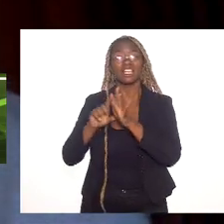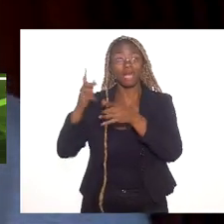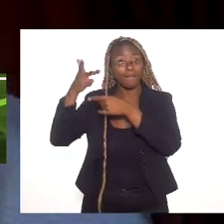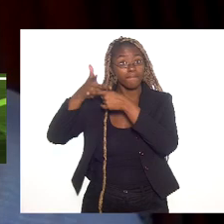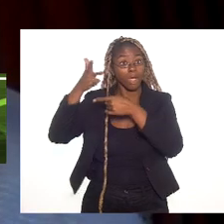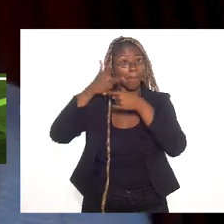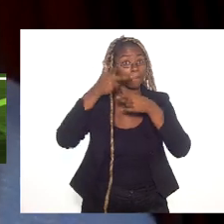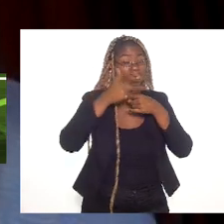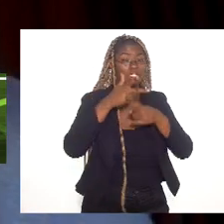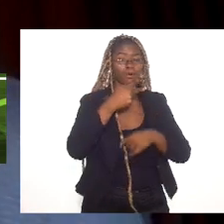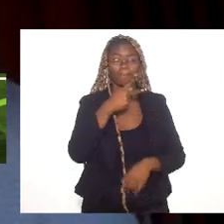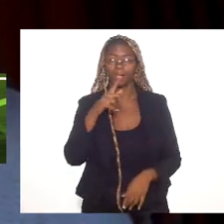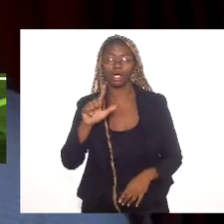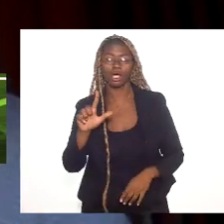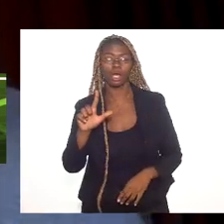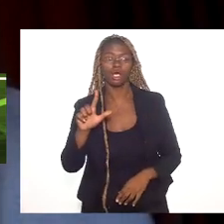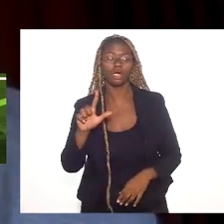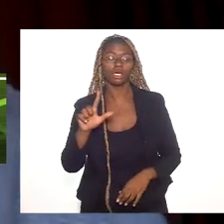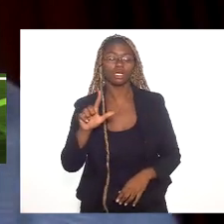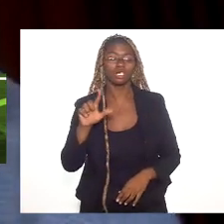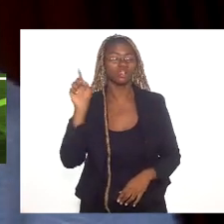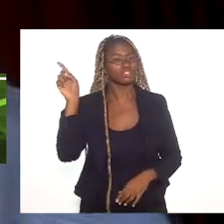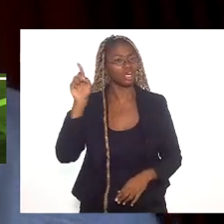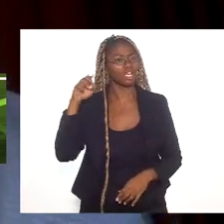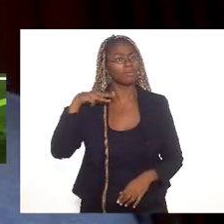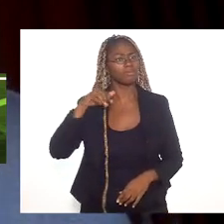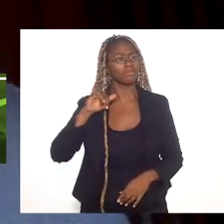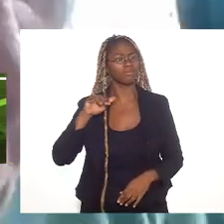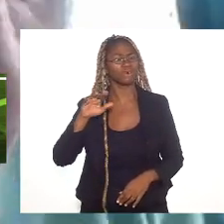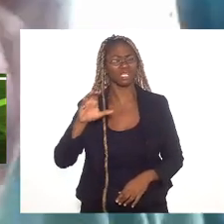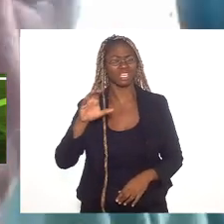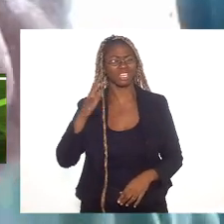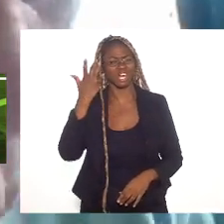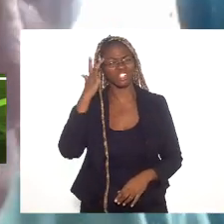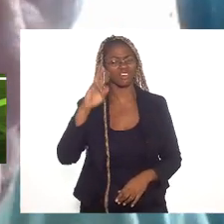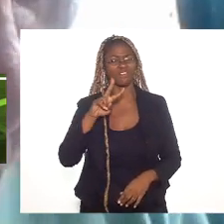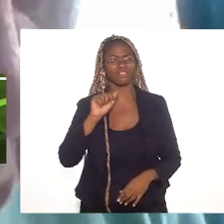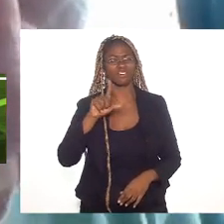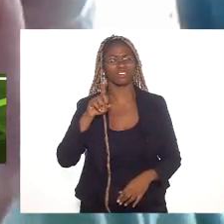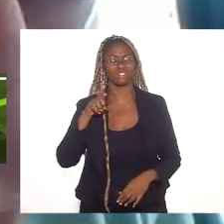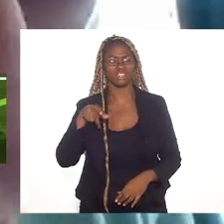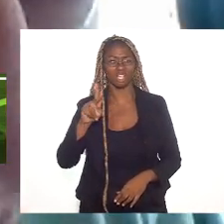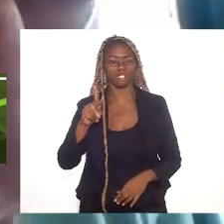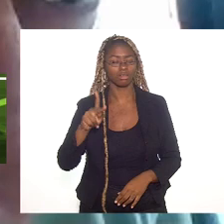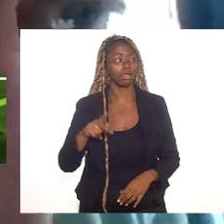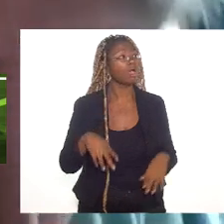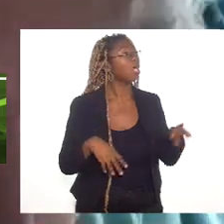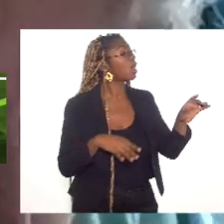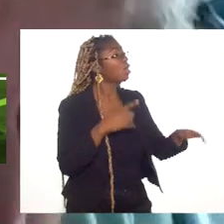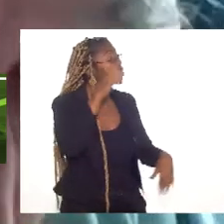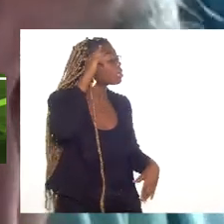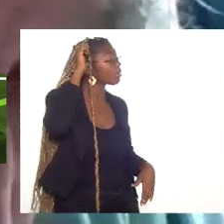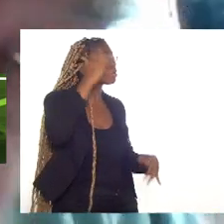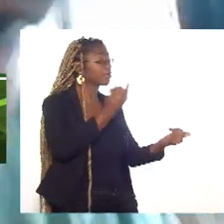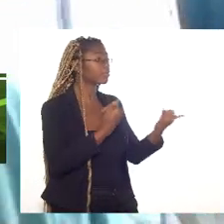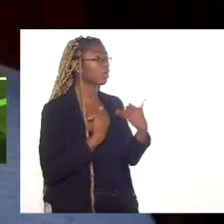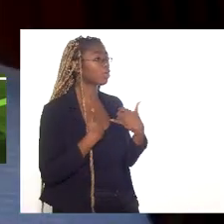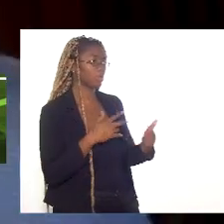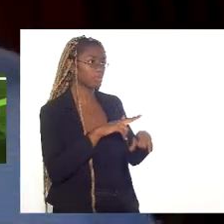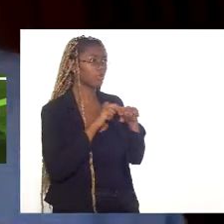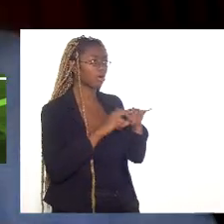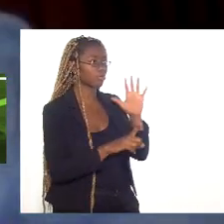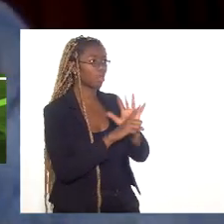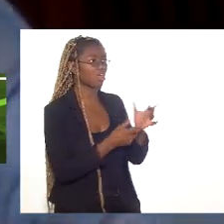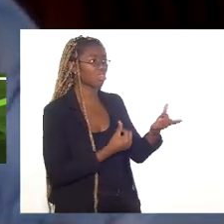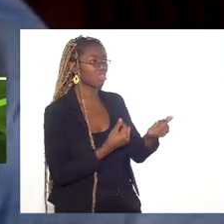isso? O projeto de lei... Autoria do Mink, Valdec, salvo engano. O Luiz Paulo me falou, eu não sabia que a lei orçamentária prevê recurso para